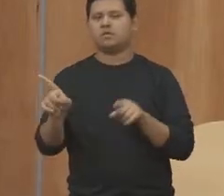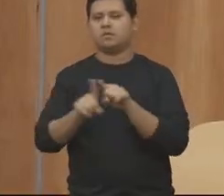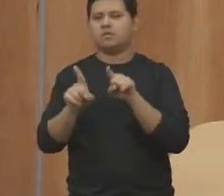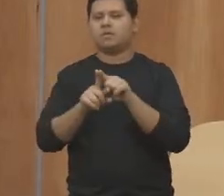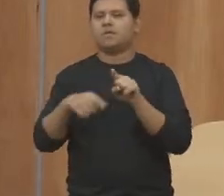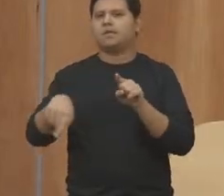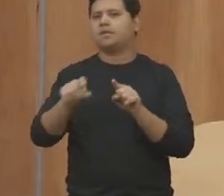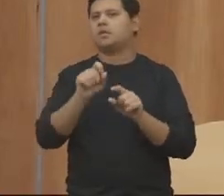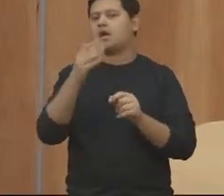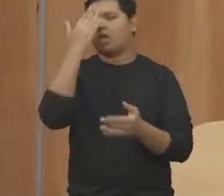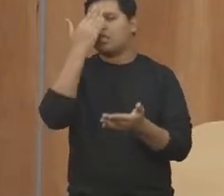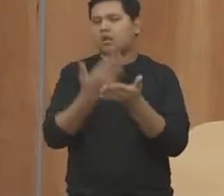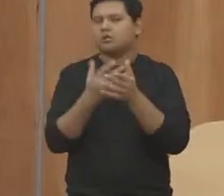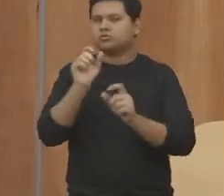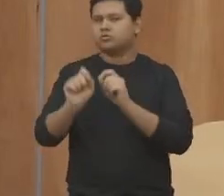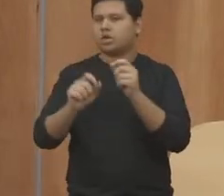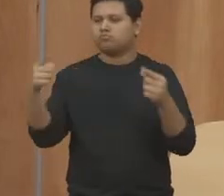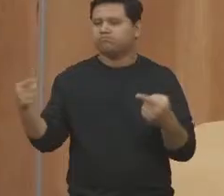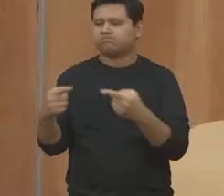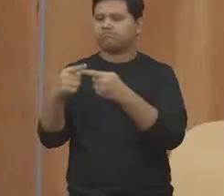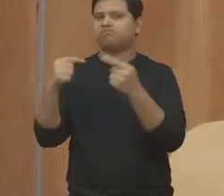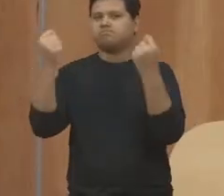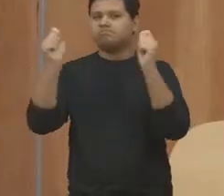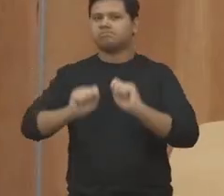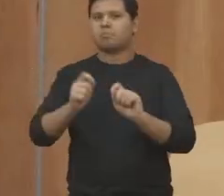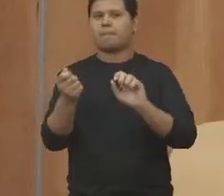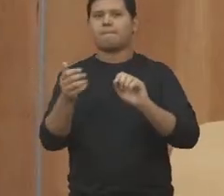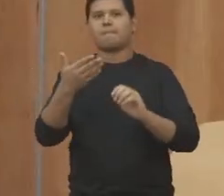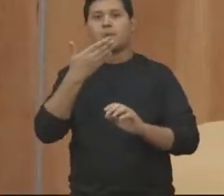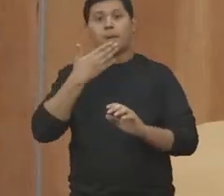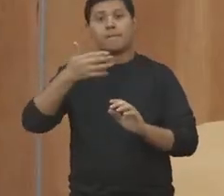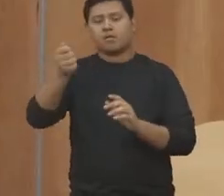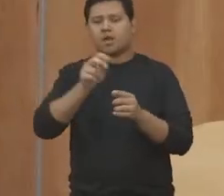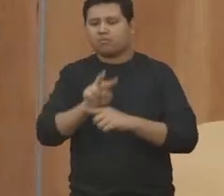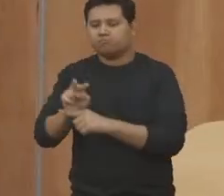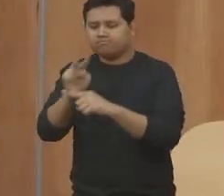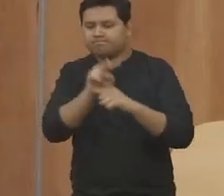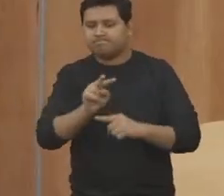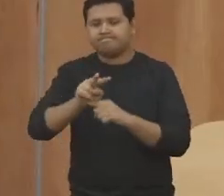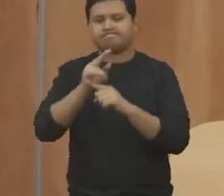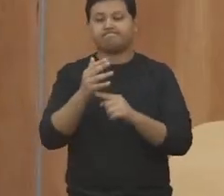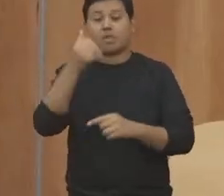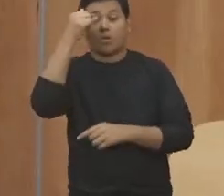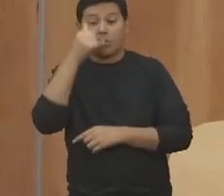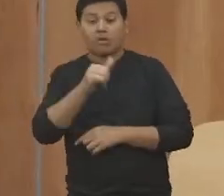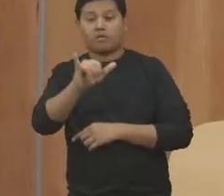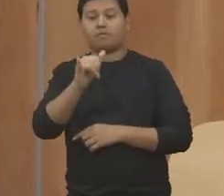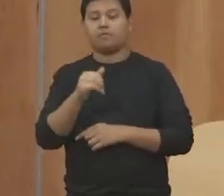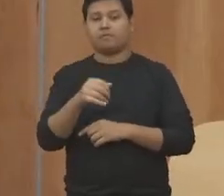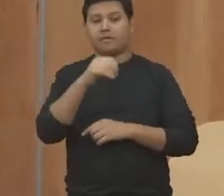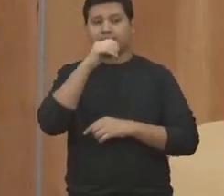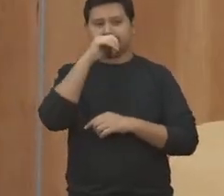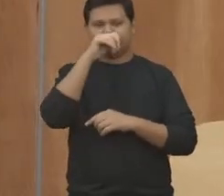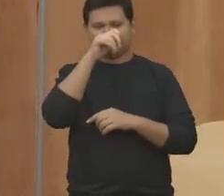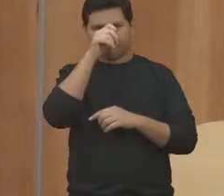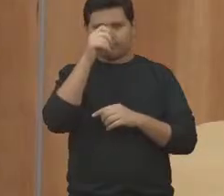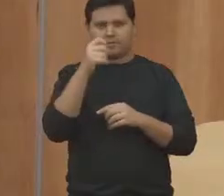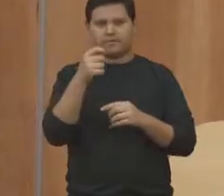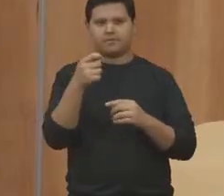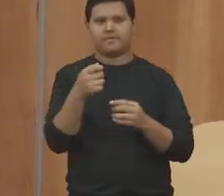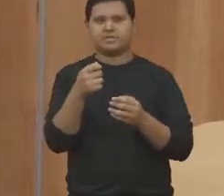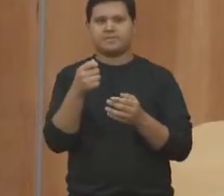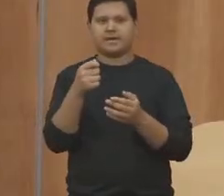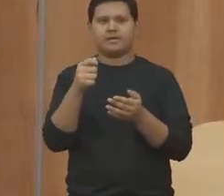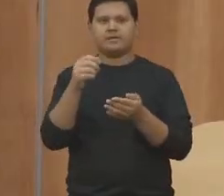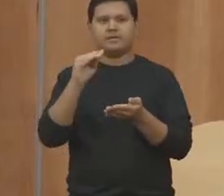gente acredita que, com isso, a gente pode aprimorar a fiscalização e evitar a evasão de divisas. Também